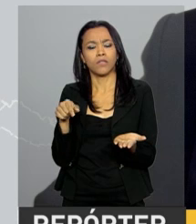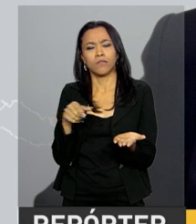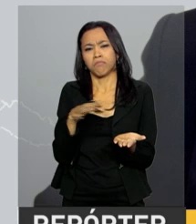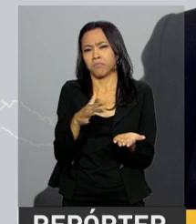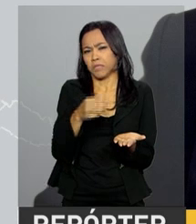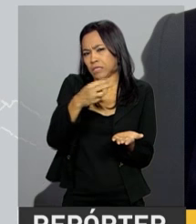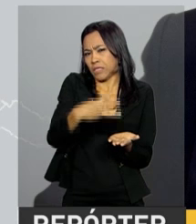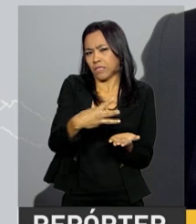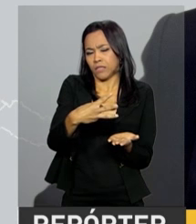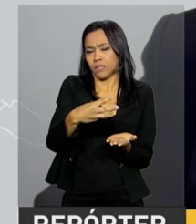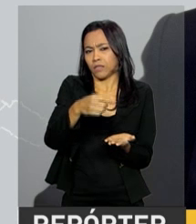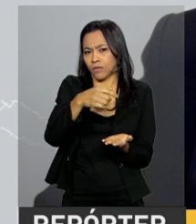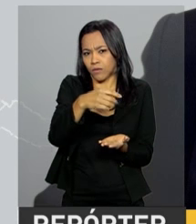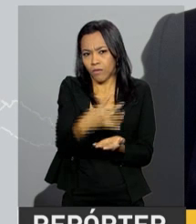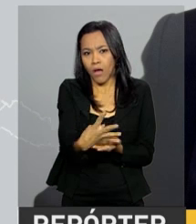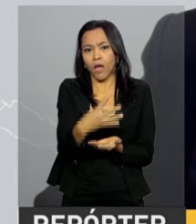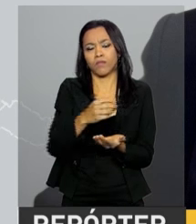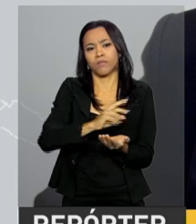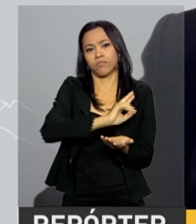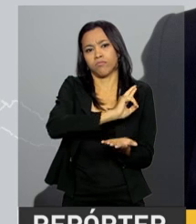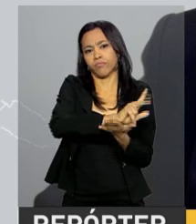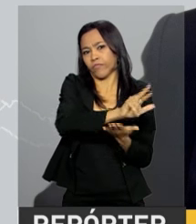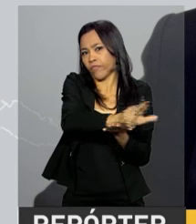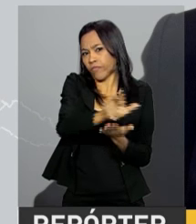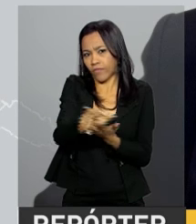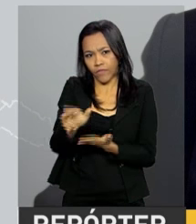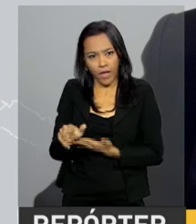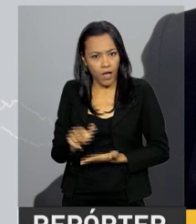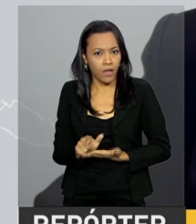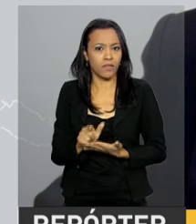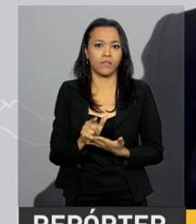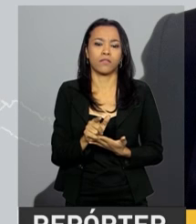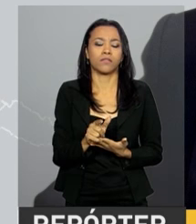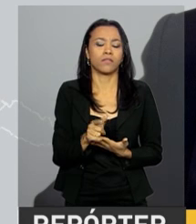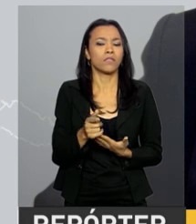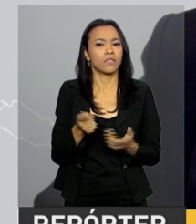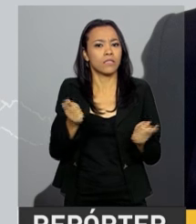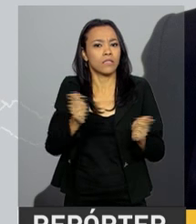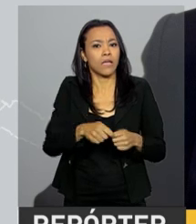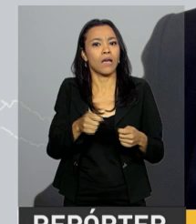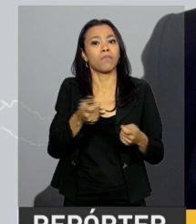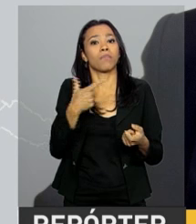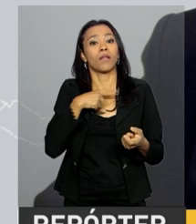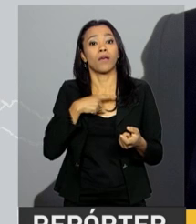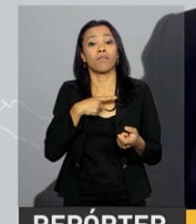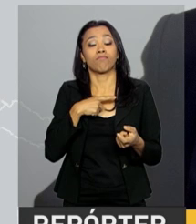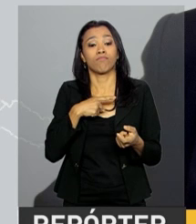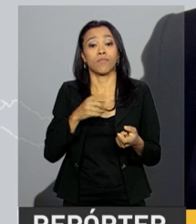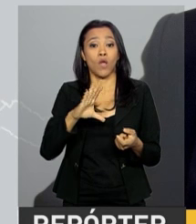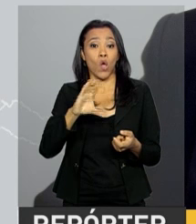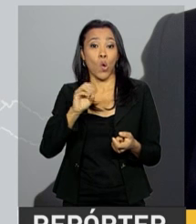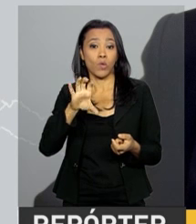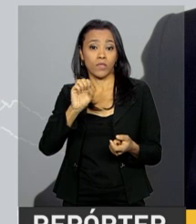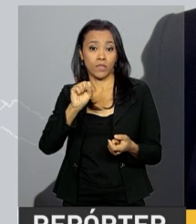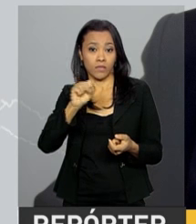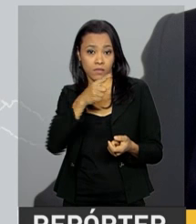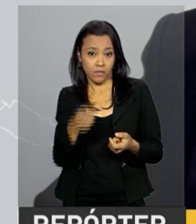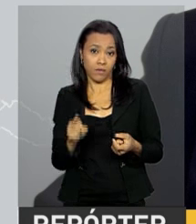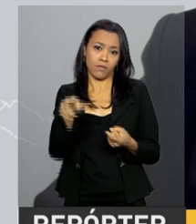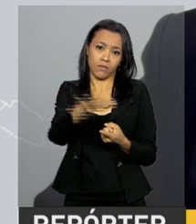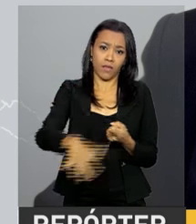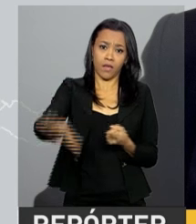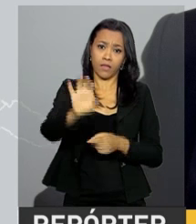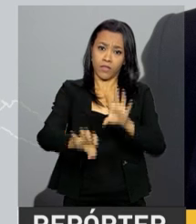34 atividades e órgãos que poderão ser concedidos numa área da infraestrutura